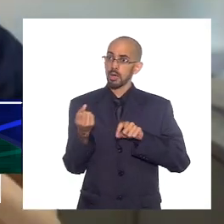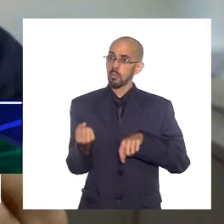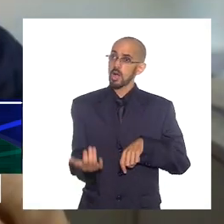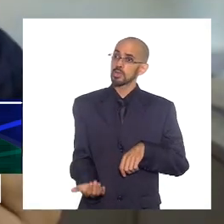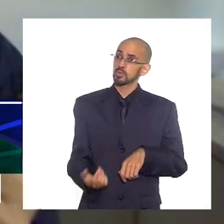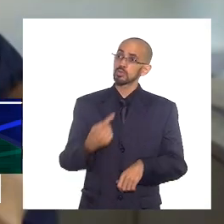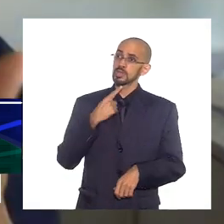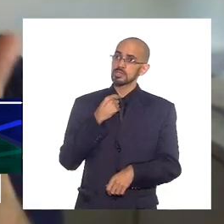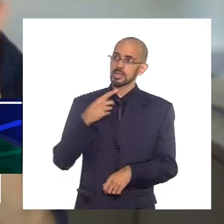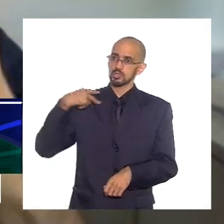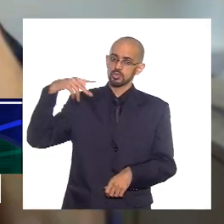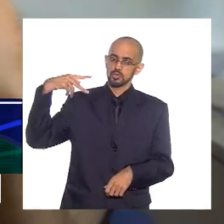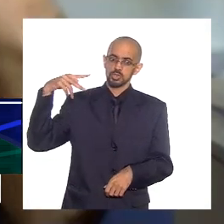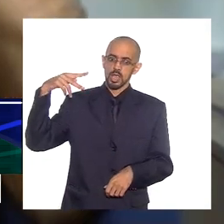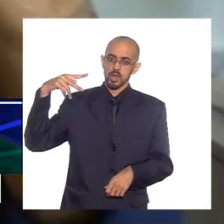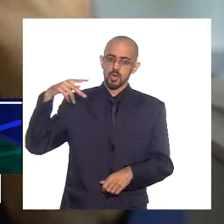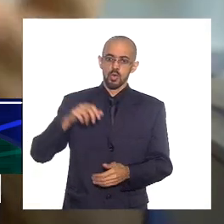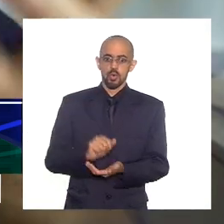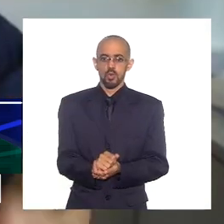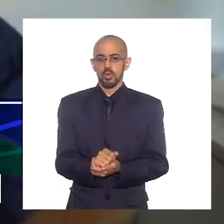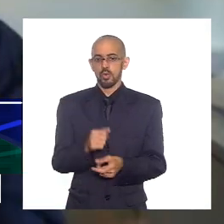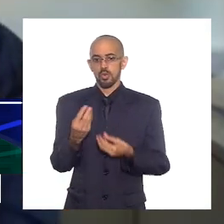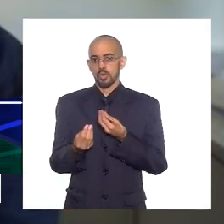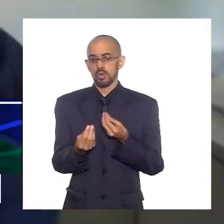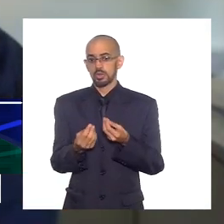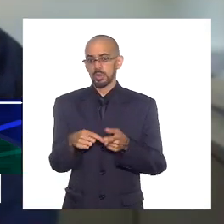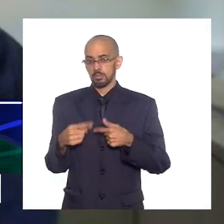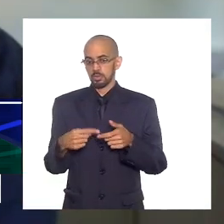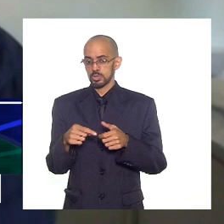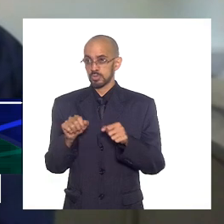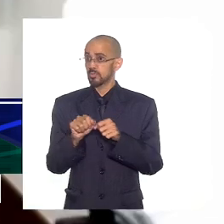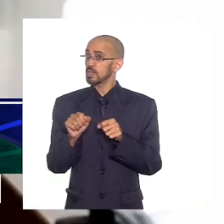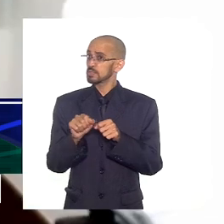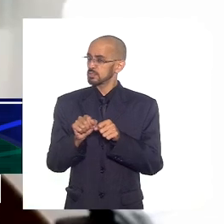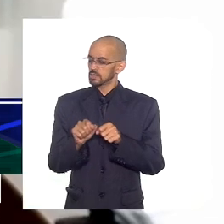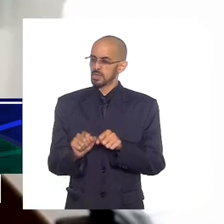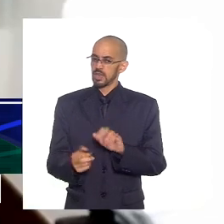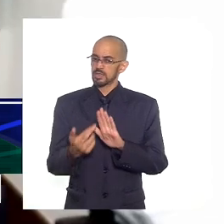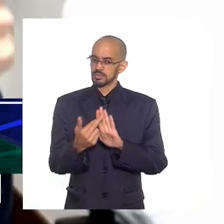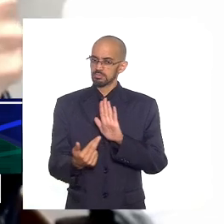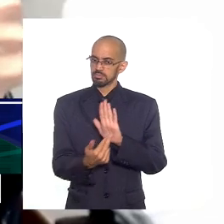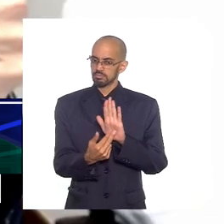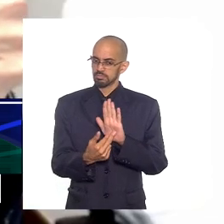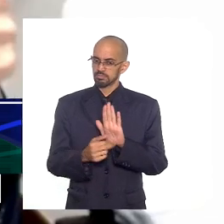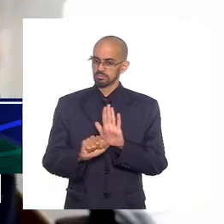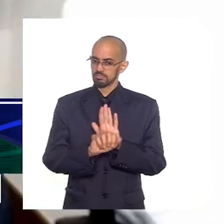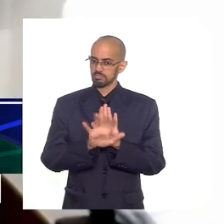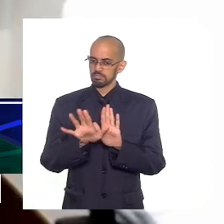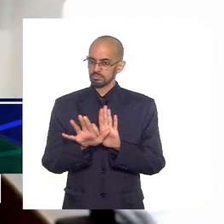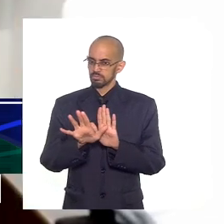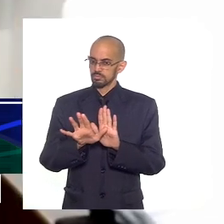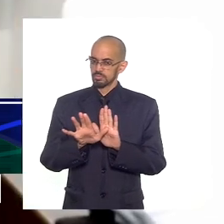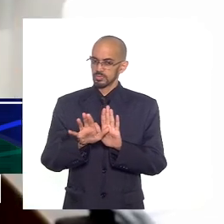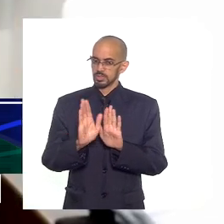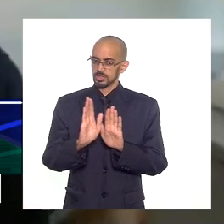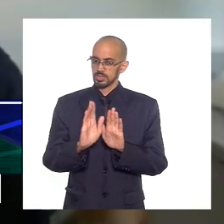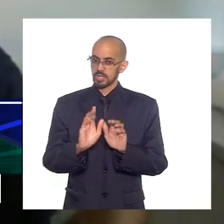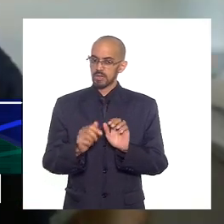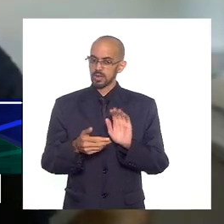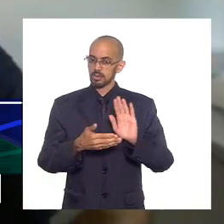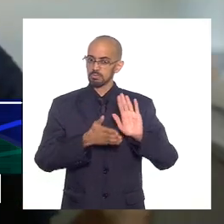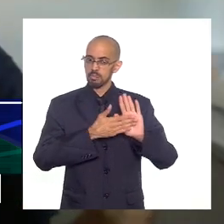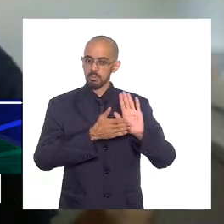desejar e sair essa regulamentação que estava prevista para sair nos